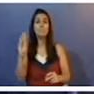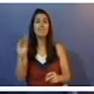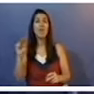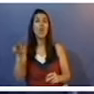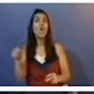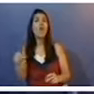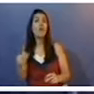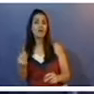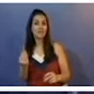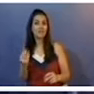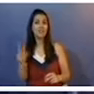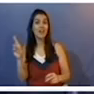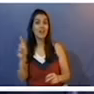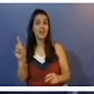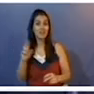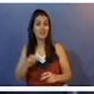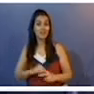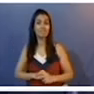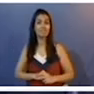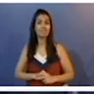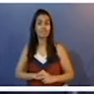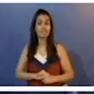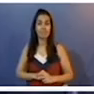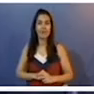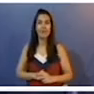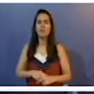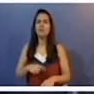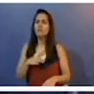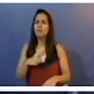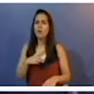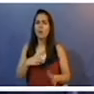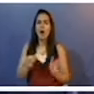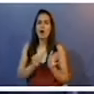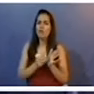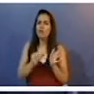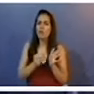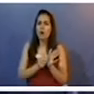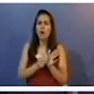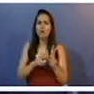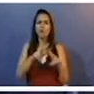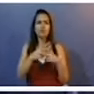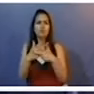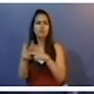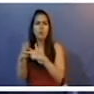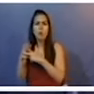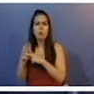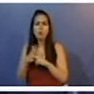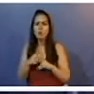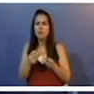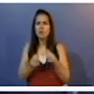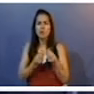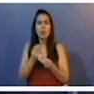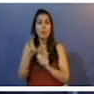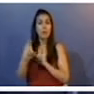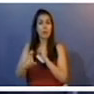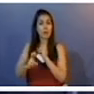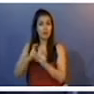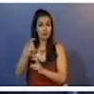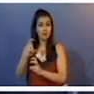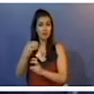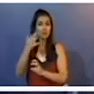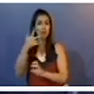272 bilhões de reais. A falta de manutenção em locais de uso público, como parques